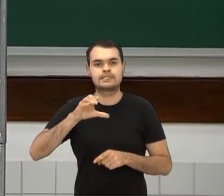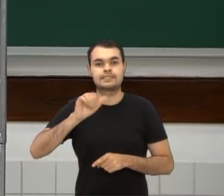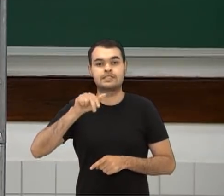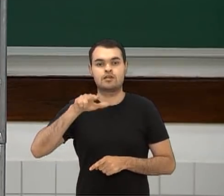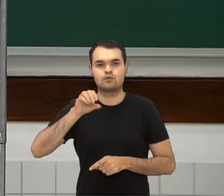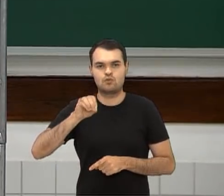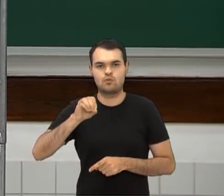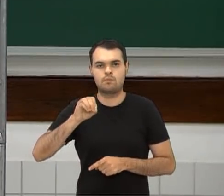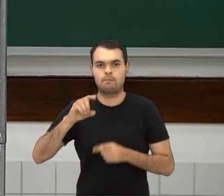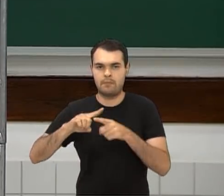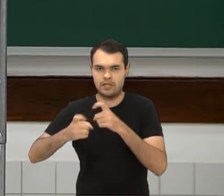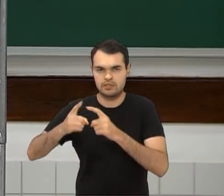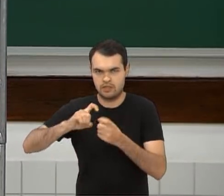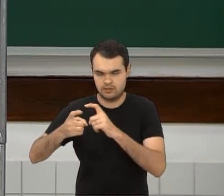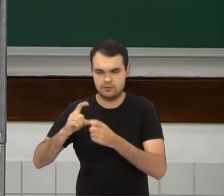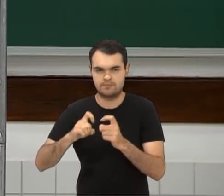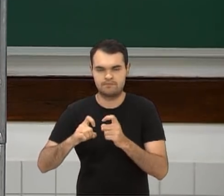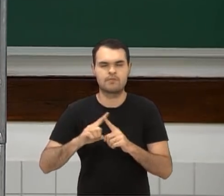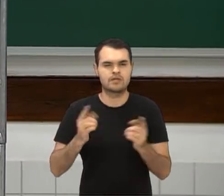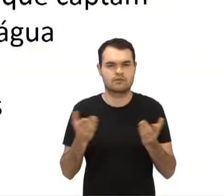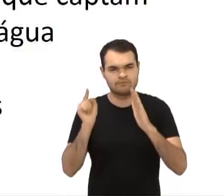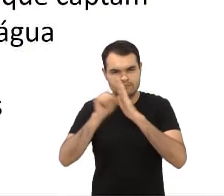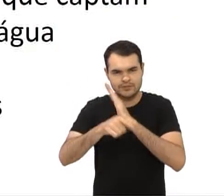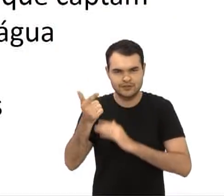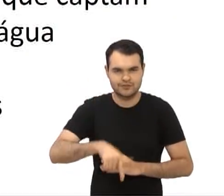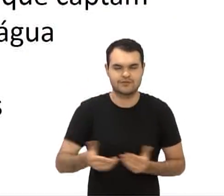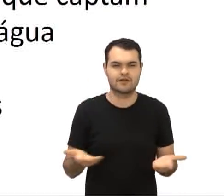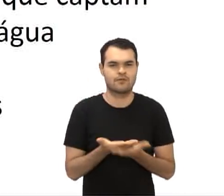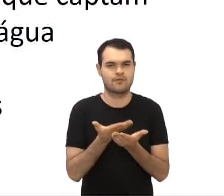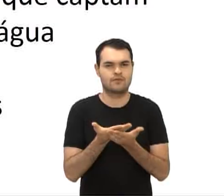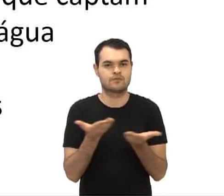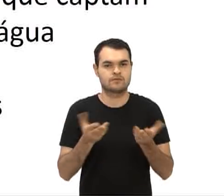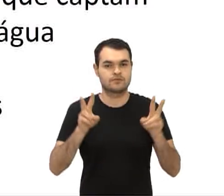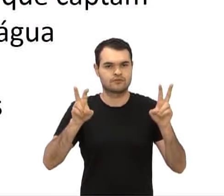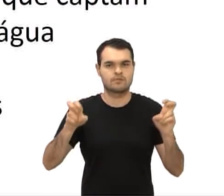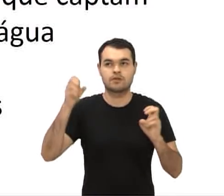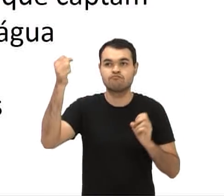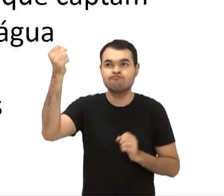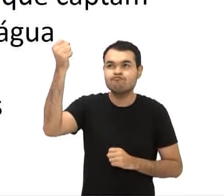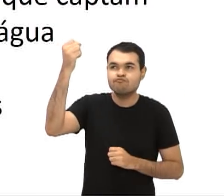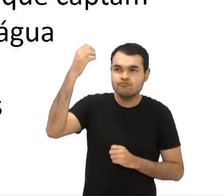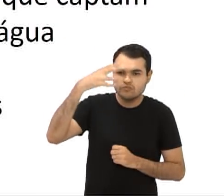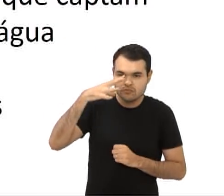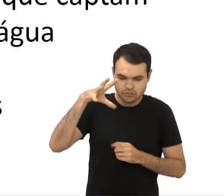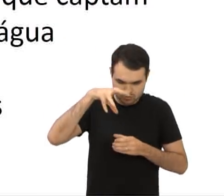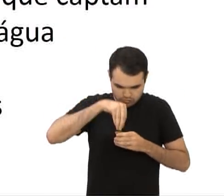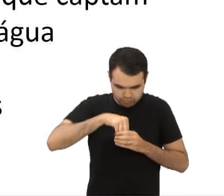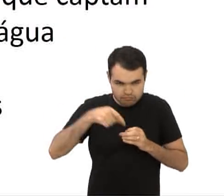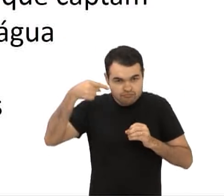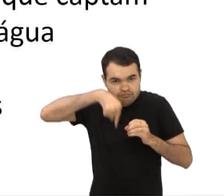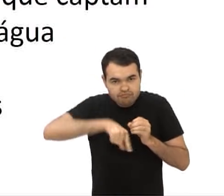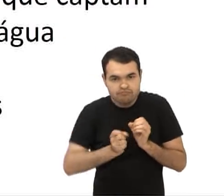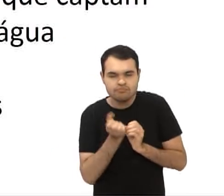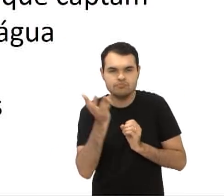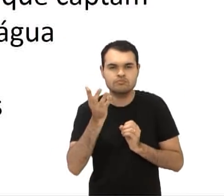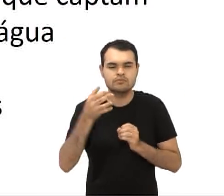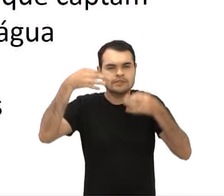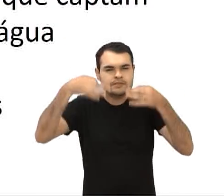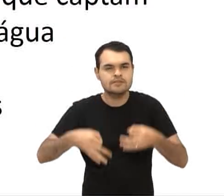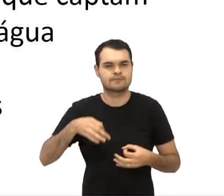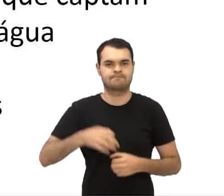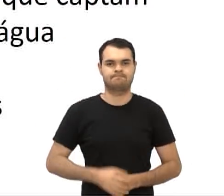cianobactérias. Então, vamos a mais um quiz da aula de hoje. Sobre a fotossíntese, assinale a alternativa correta. Letra